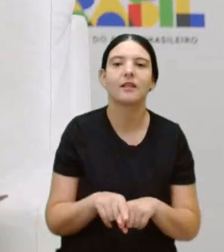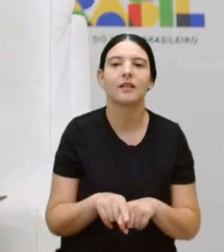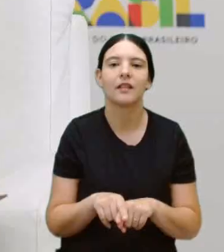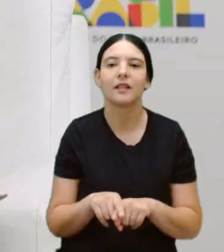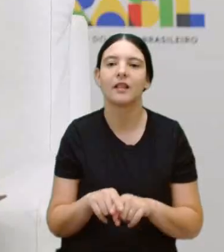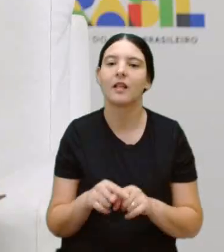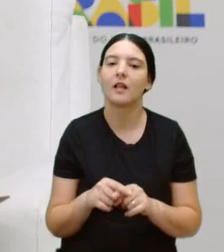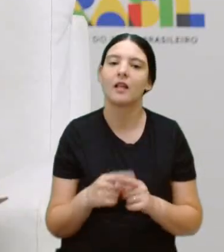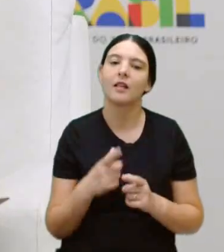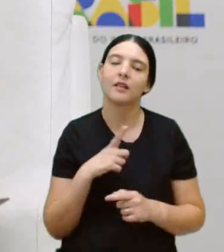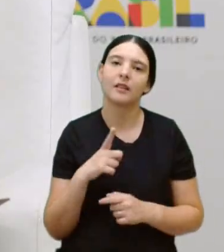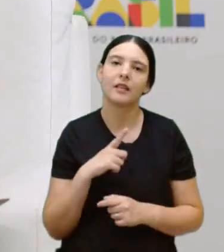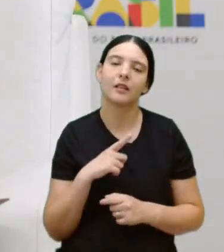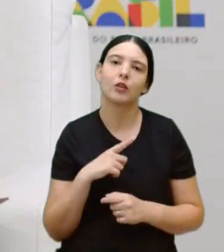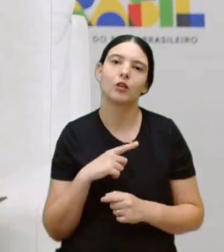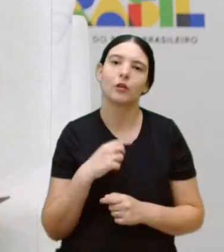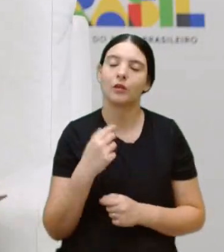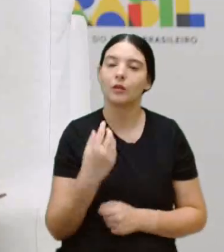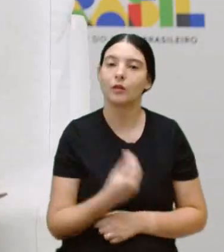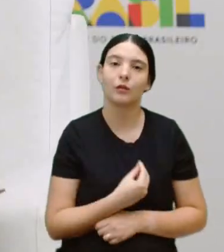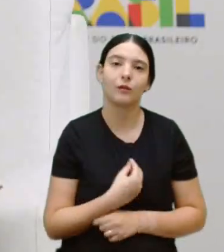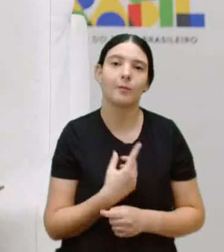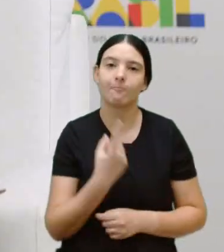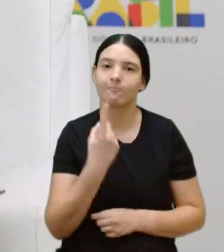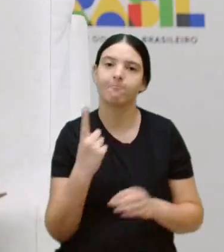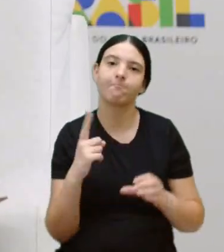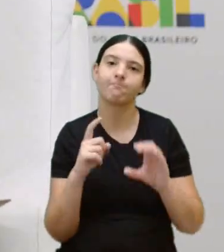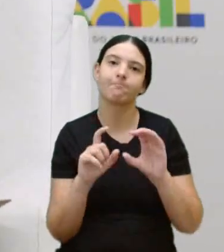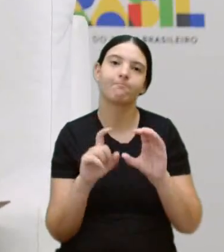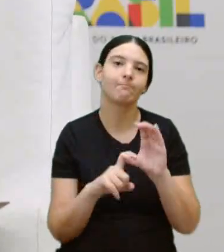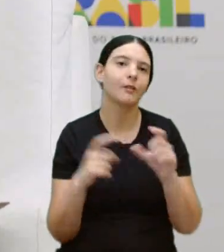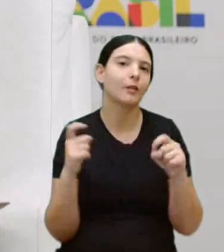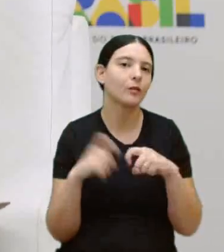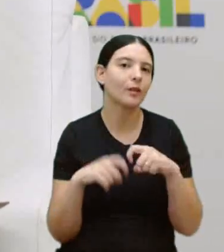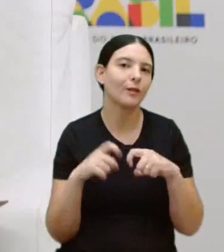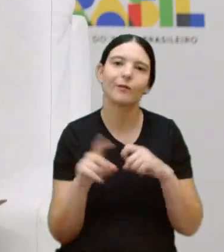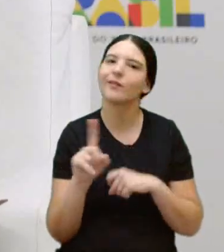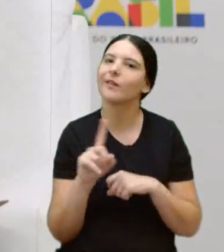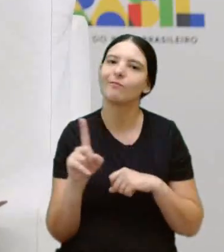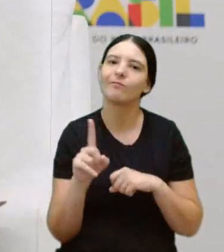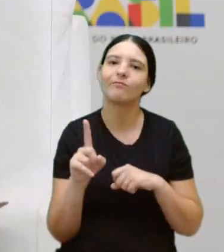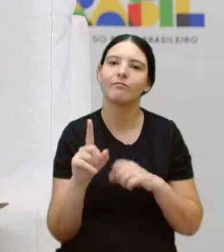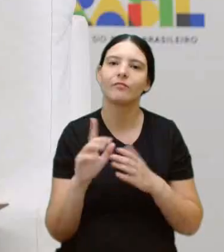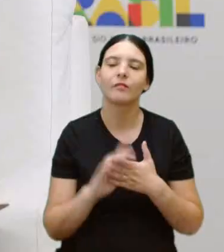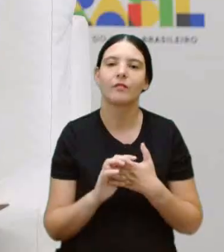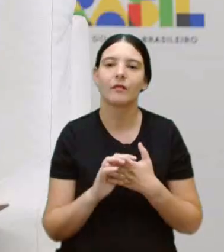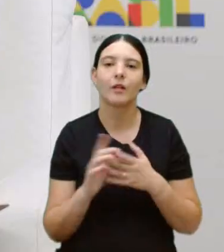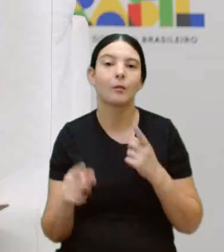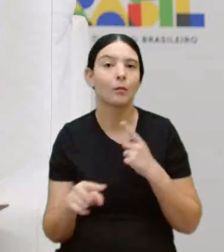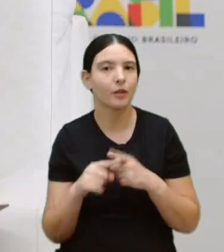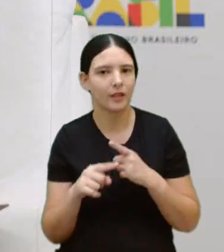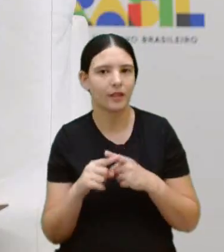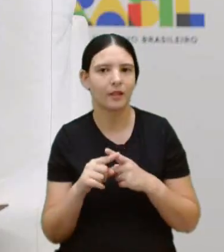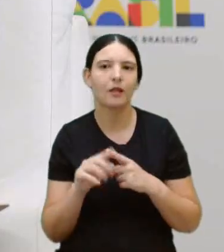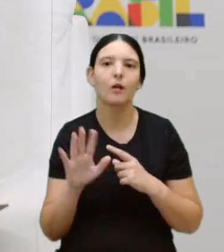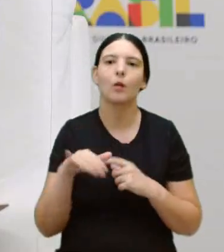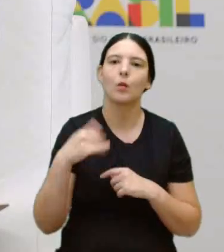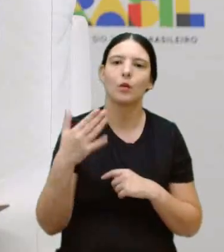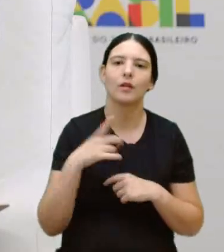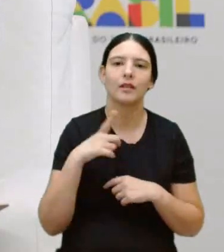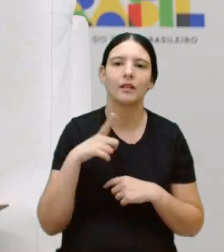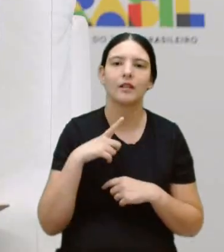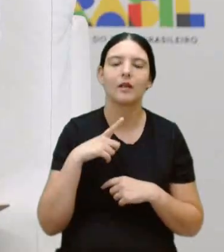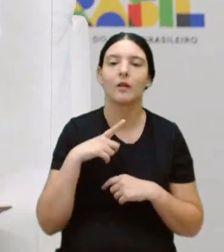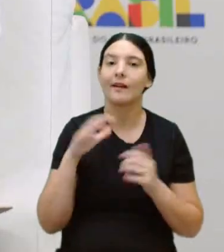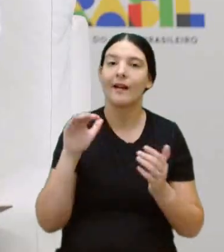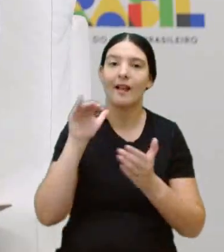de manutenção de vínculo é a transa. Deslocou daqui, tá? Porque quando eu tenho a centralidade no casal,